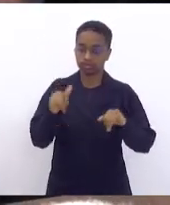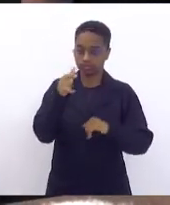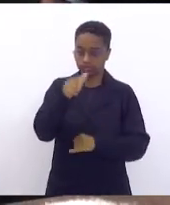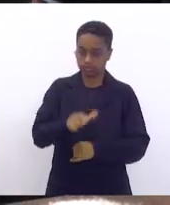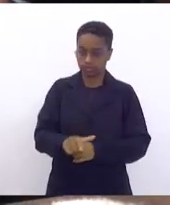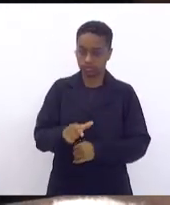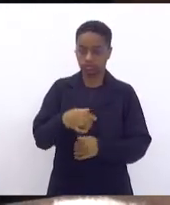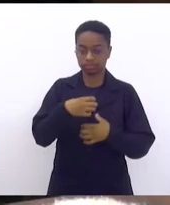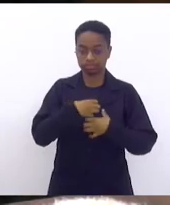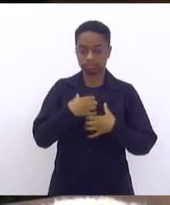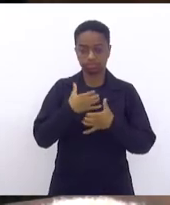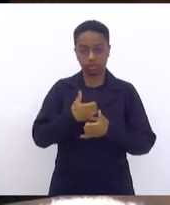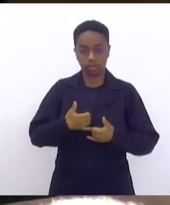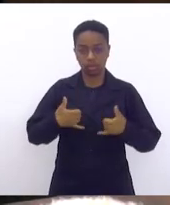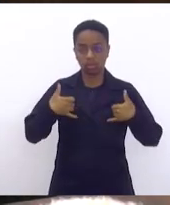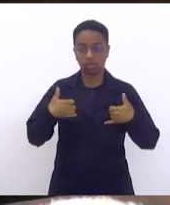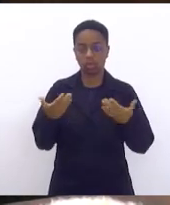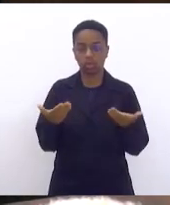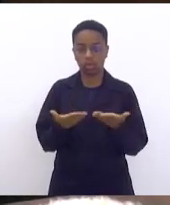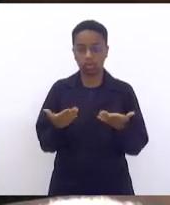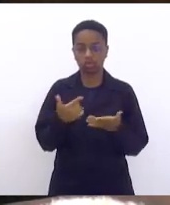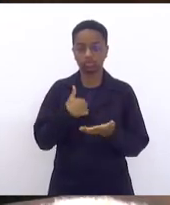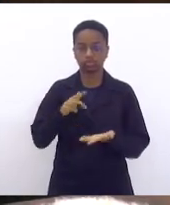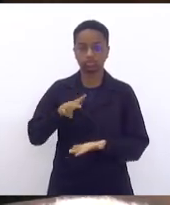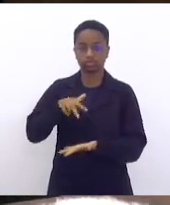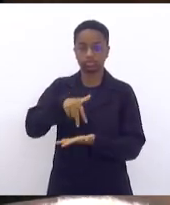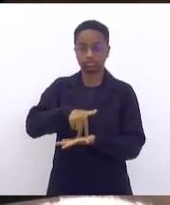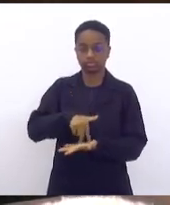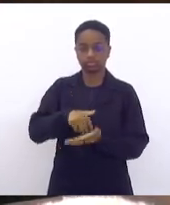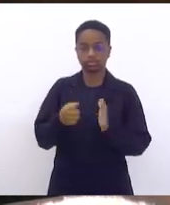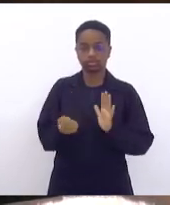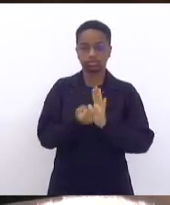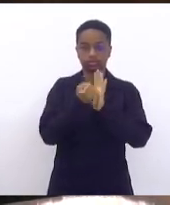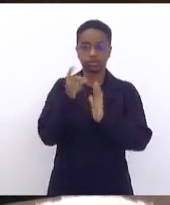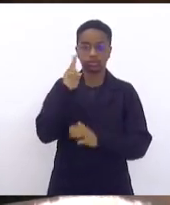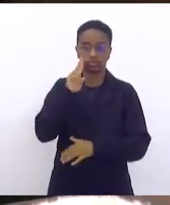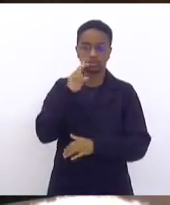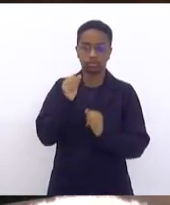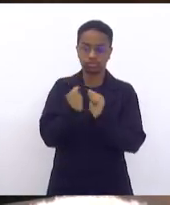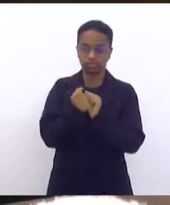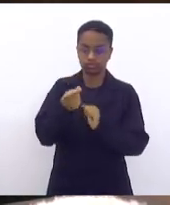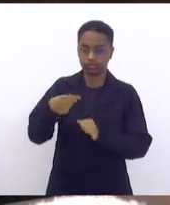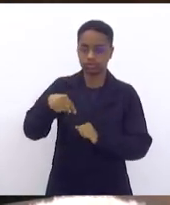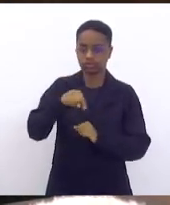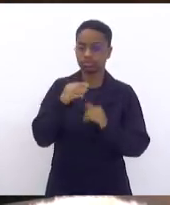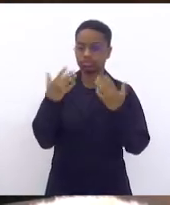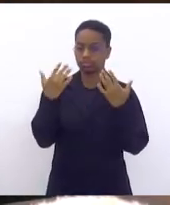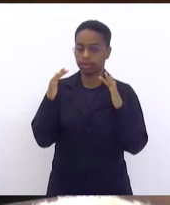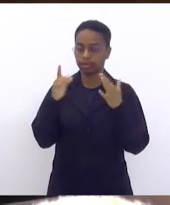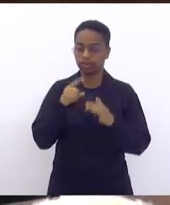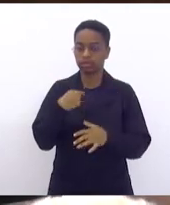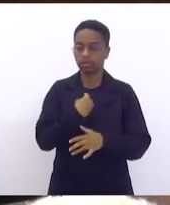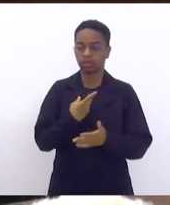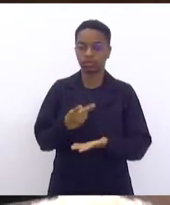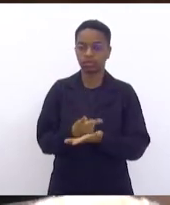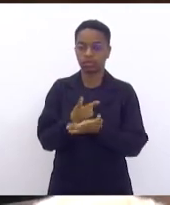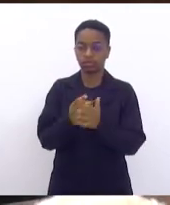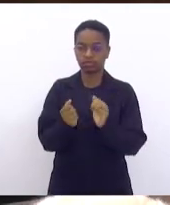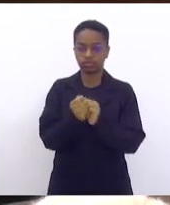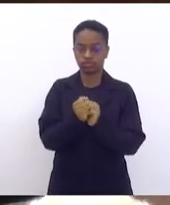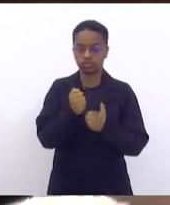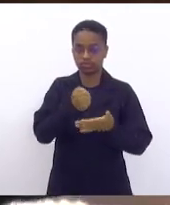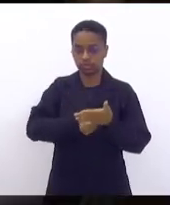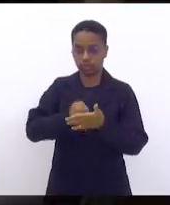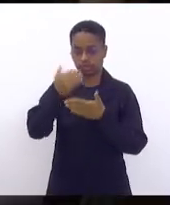me honra muito poder hoje estar aqui fazendo parte dessa história. E parabéns, Gui, estamos juntos nesta luta. Muito